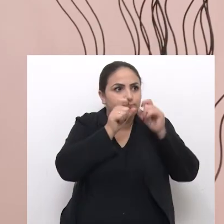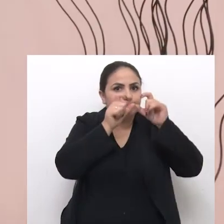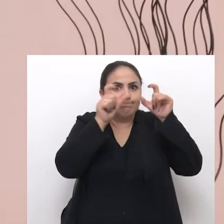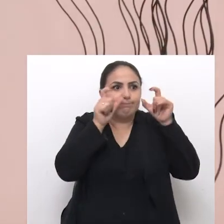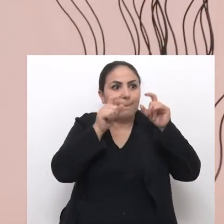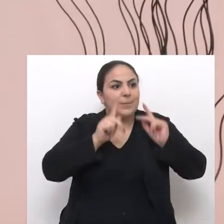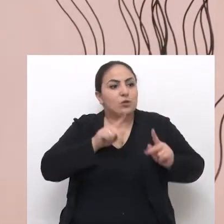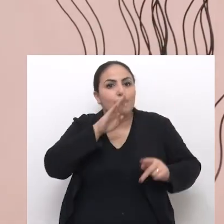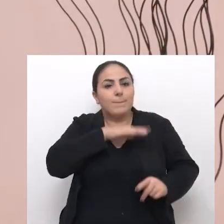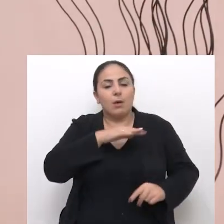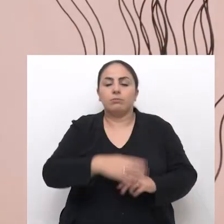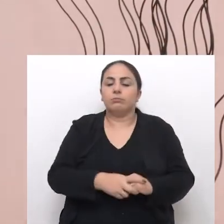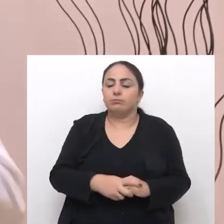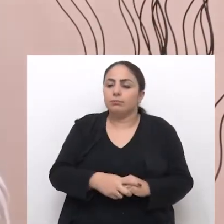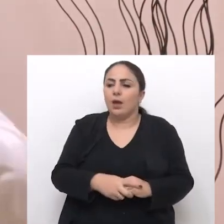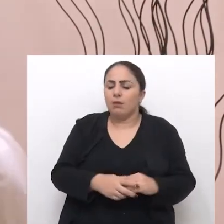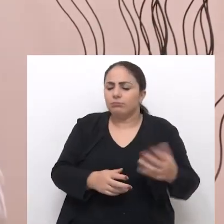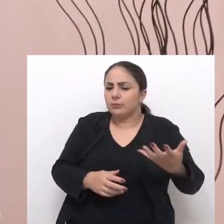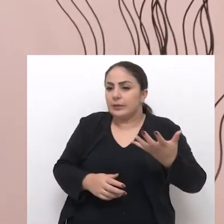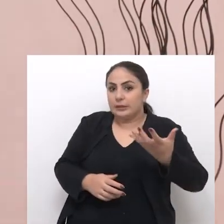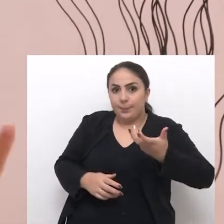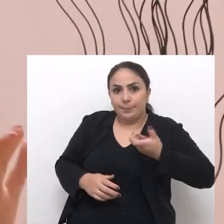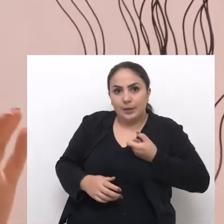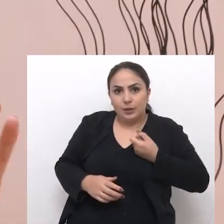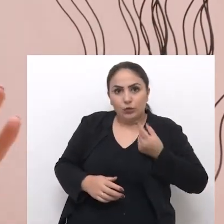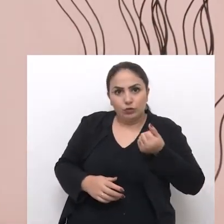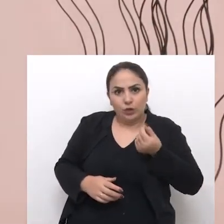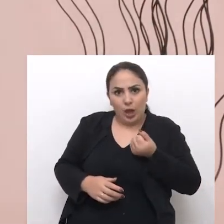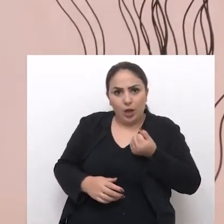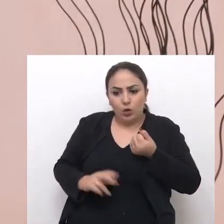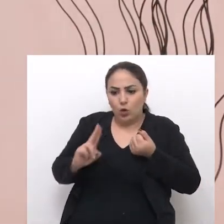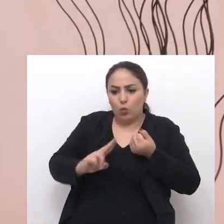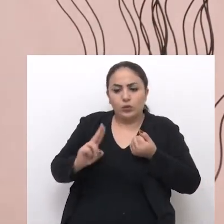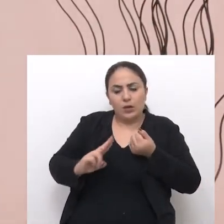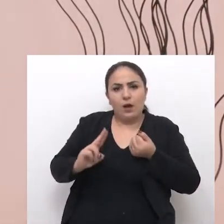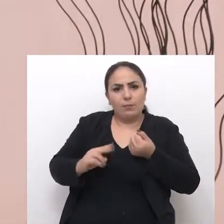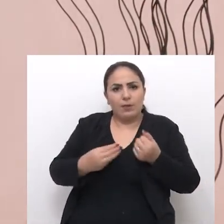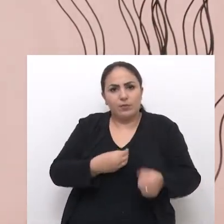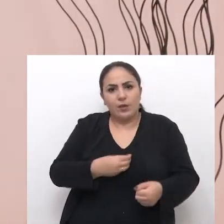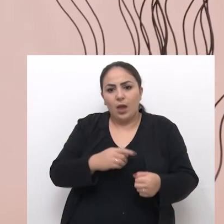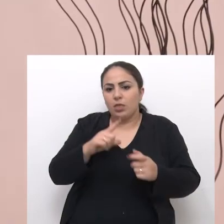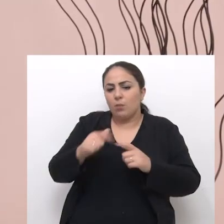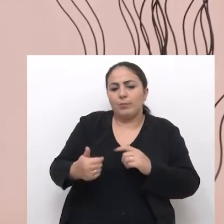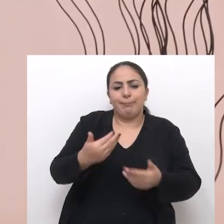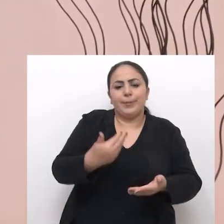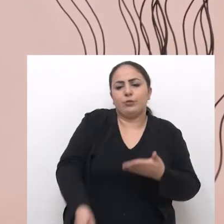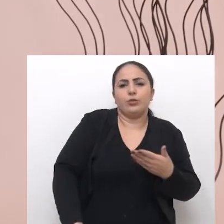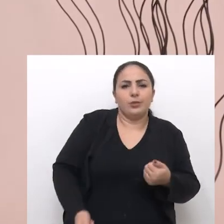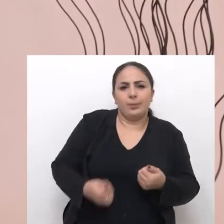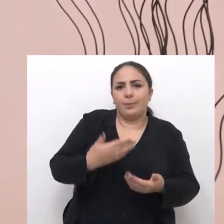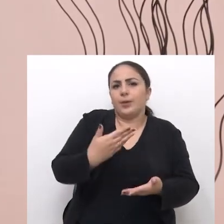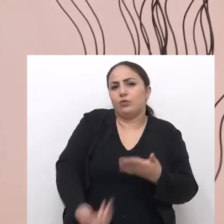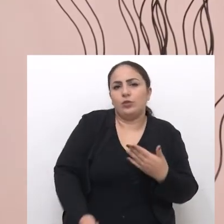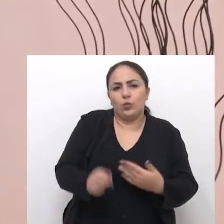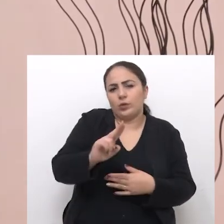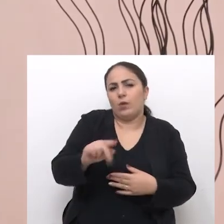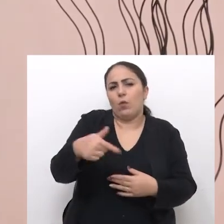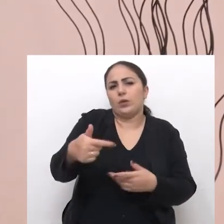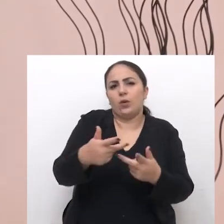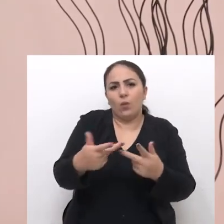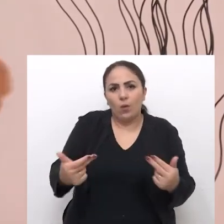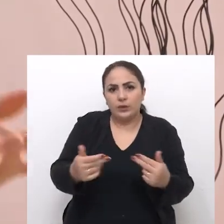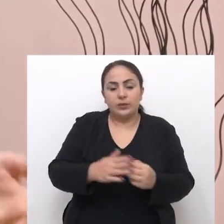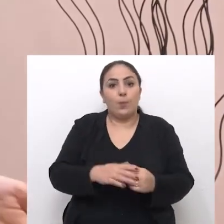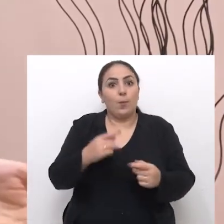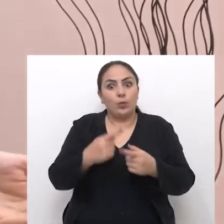E ele usava o dinheiro o estritamente necessário para viver, e o restante ele sempre perdia, porque